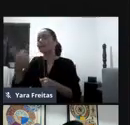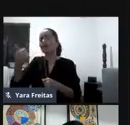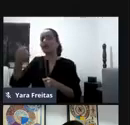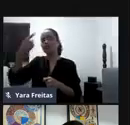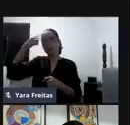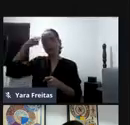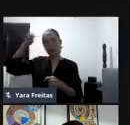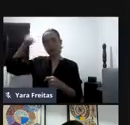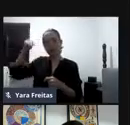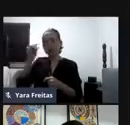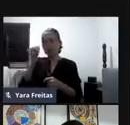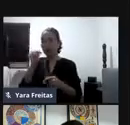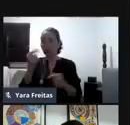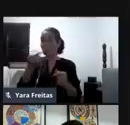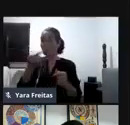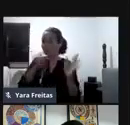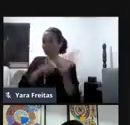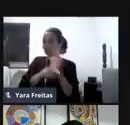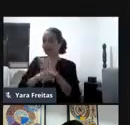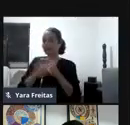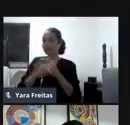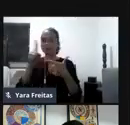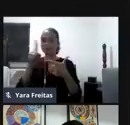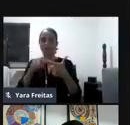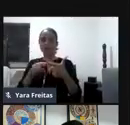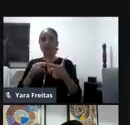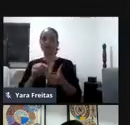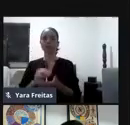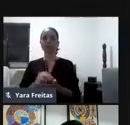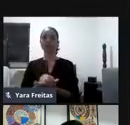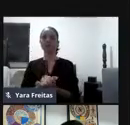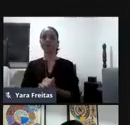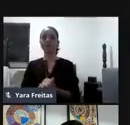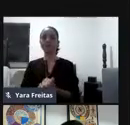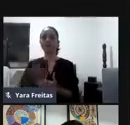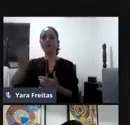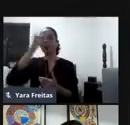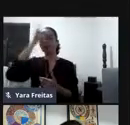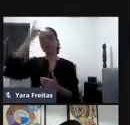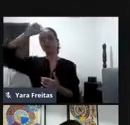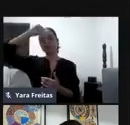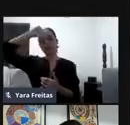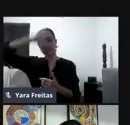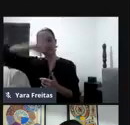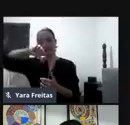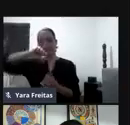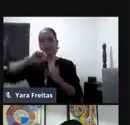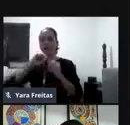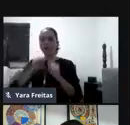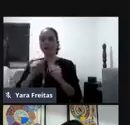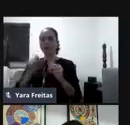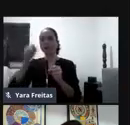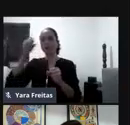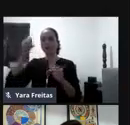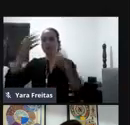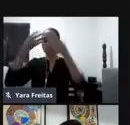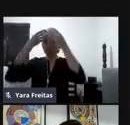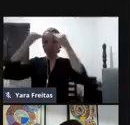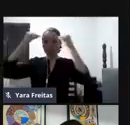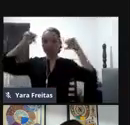outra pergunta aqui foi, uma pessoa deprimida, ela pode ter Alzheimer?